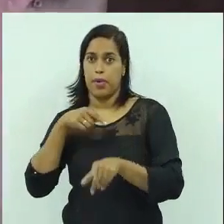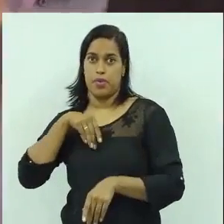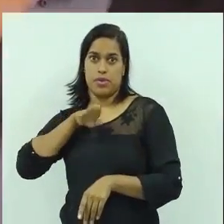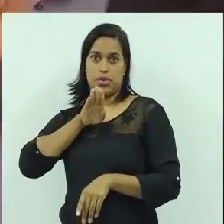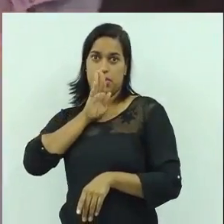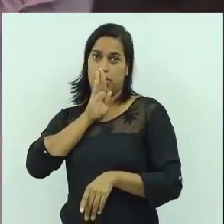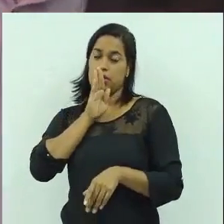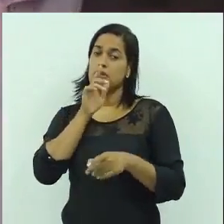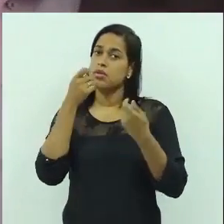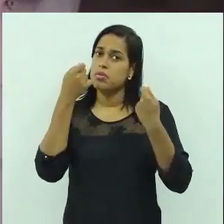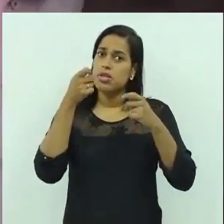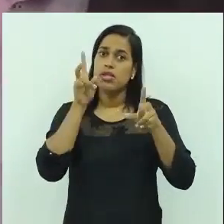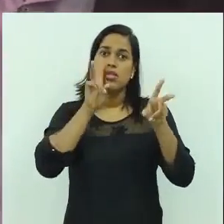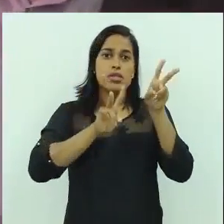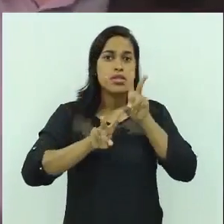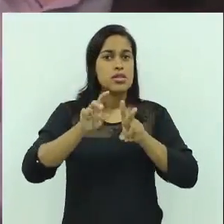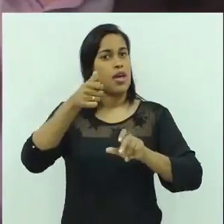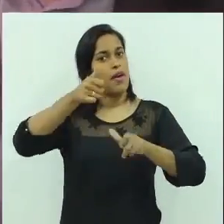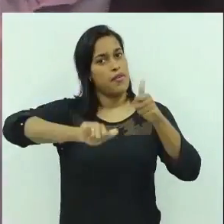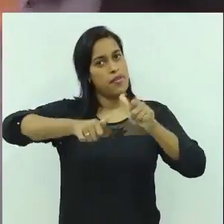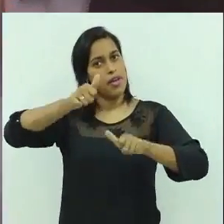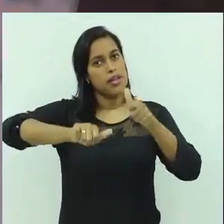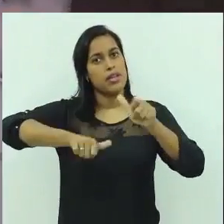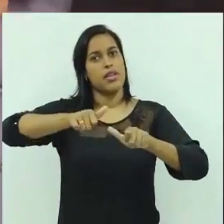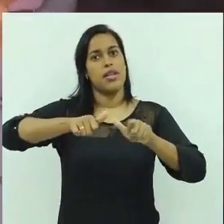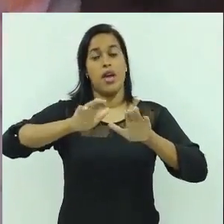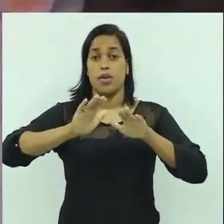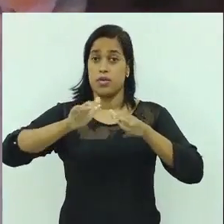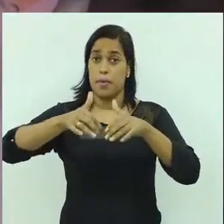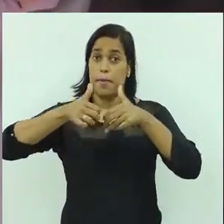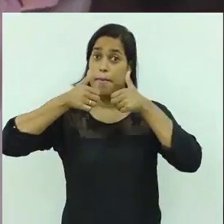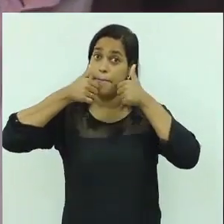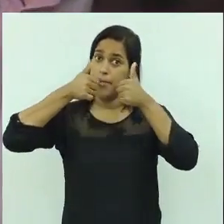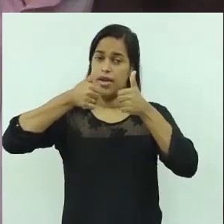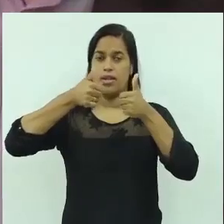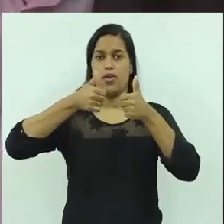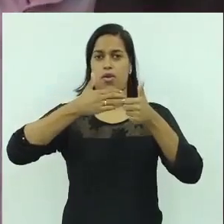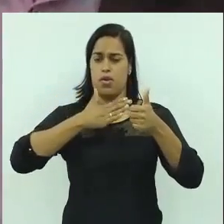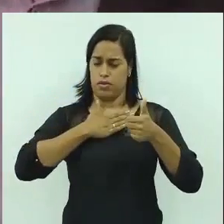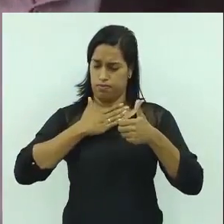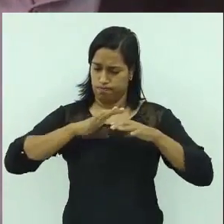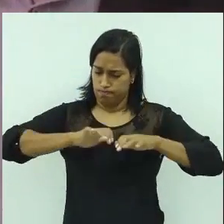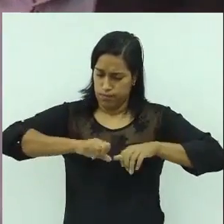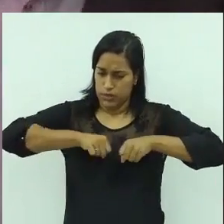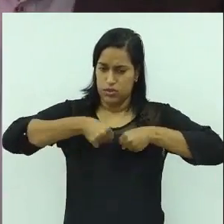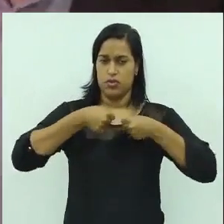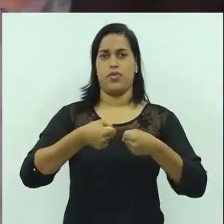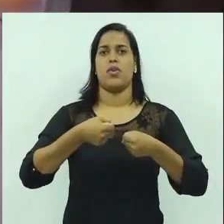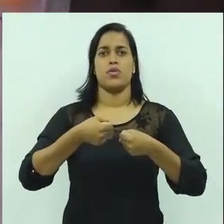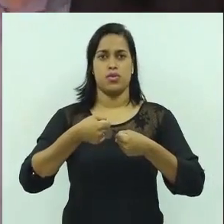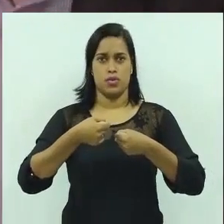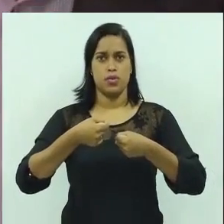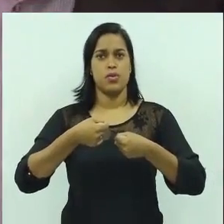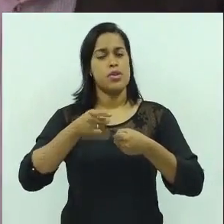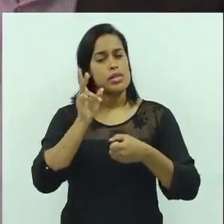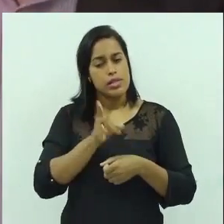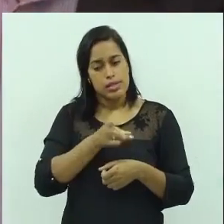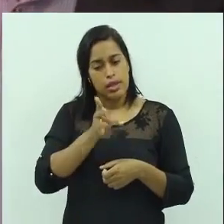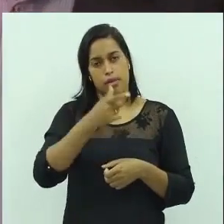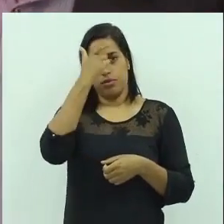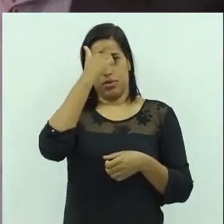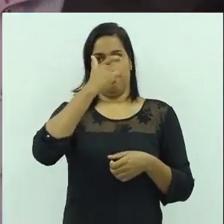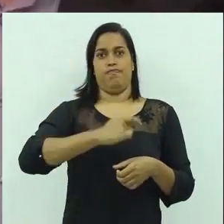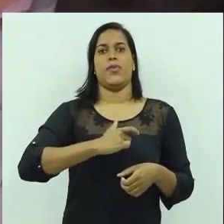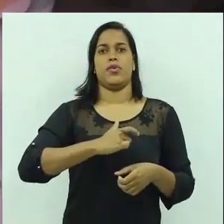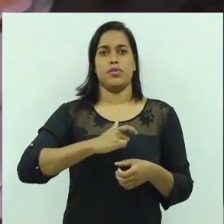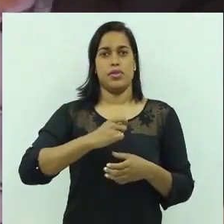fala, você tem que verificar o que é que você pode fazer, no melhor que você pode fazer, e tem que se